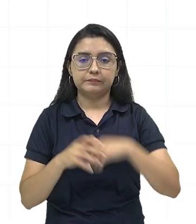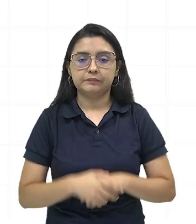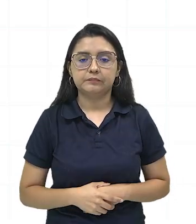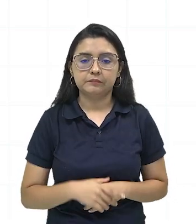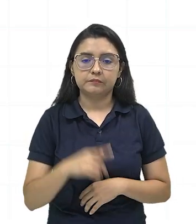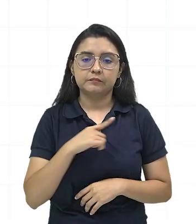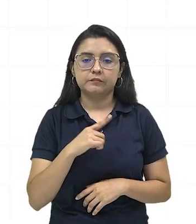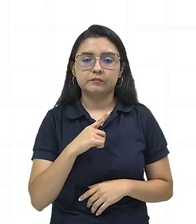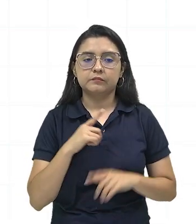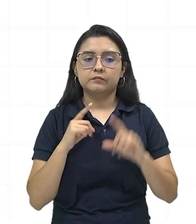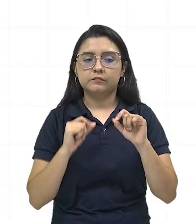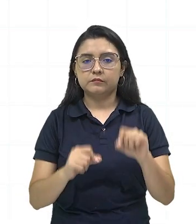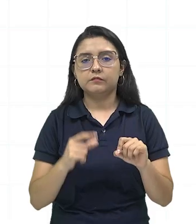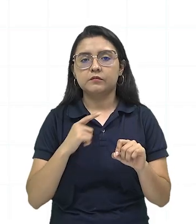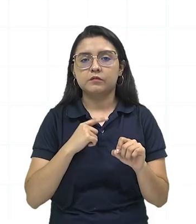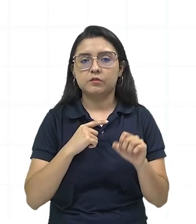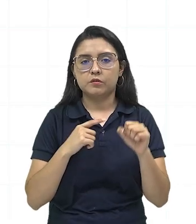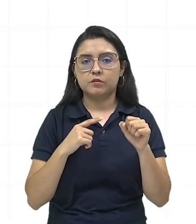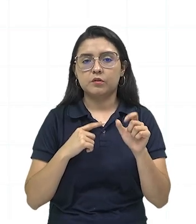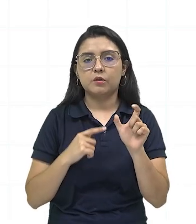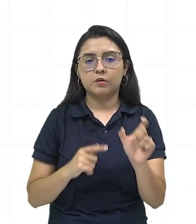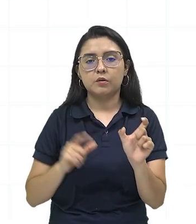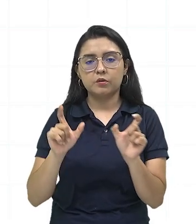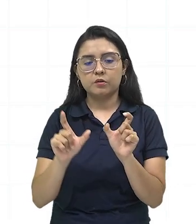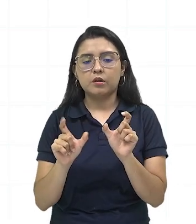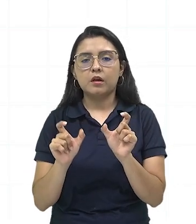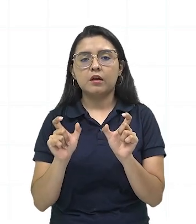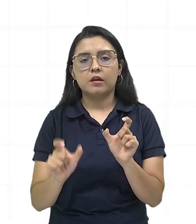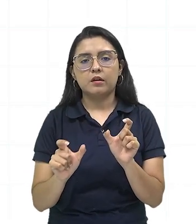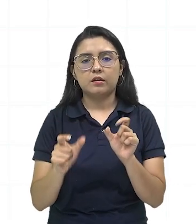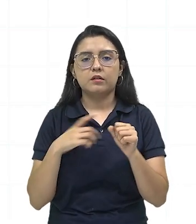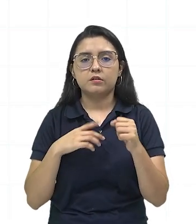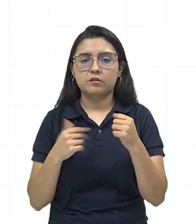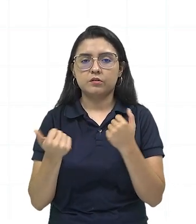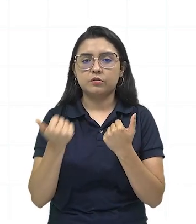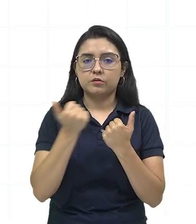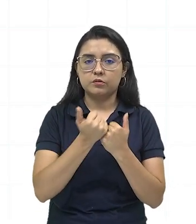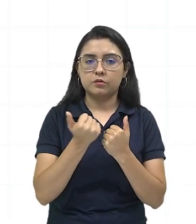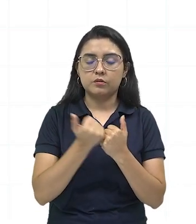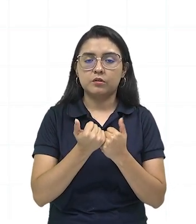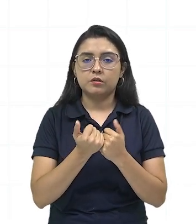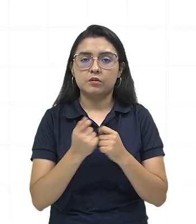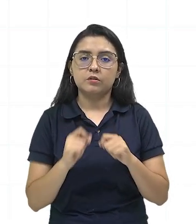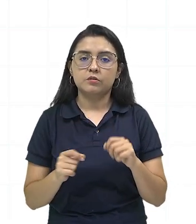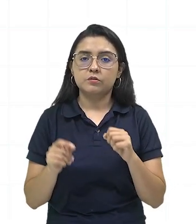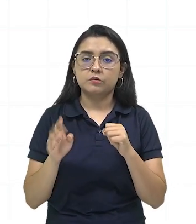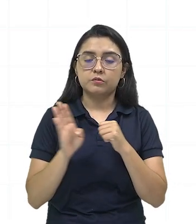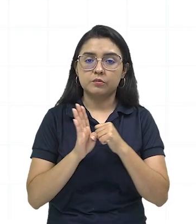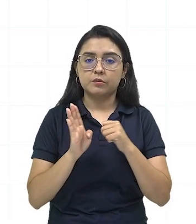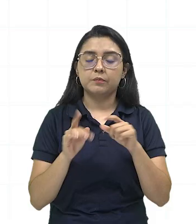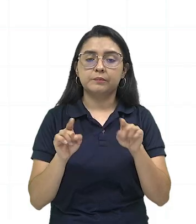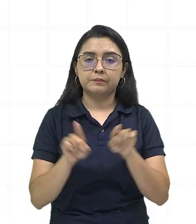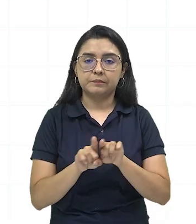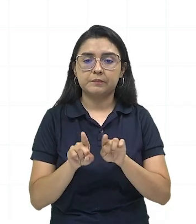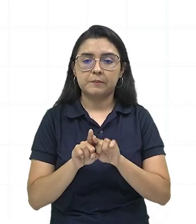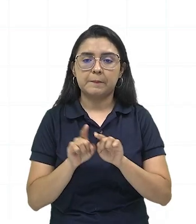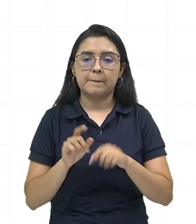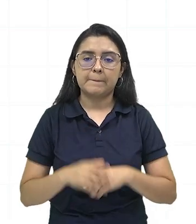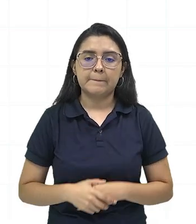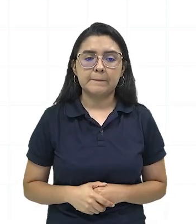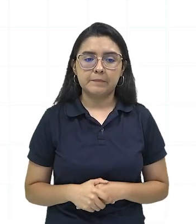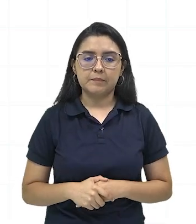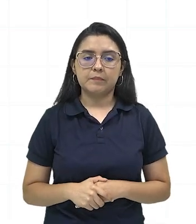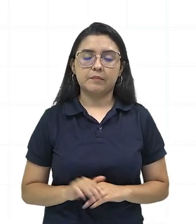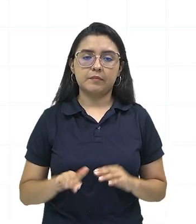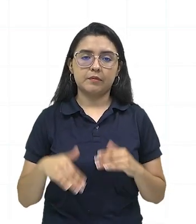e substitui o nosso substantivo, ele é um pronome substantivo, porque ele exerce a mesma função.